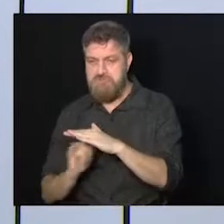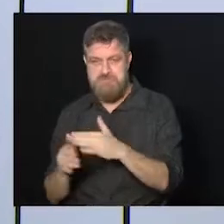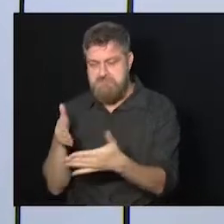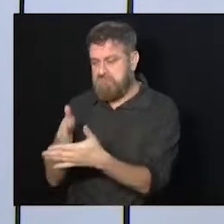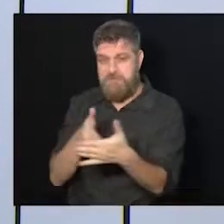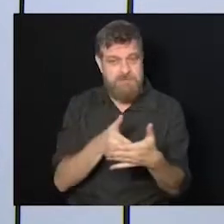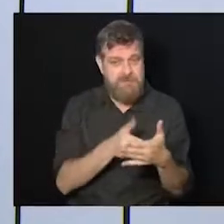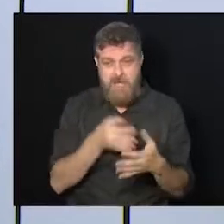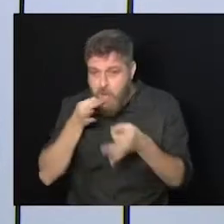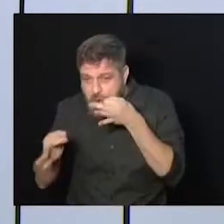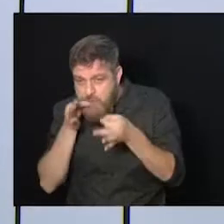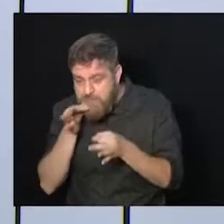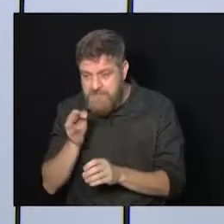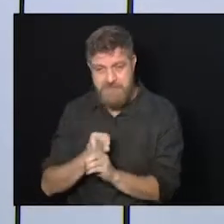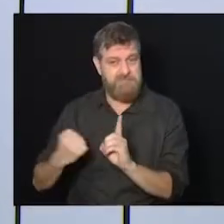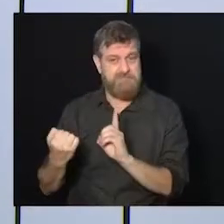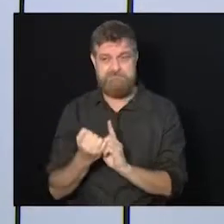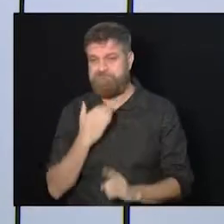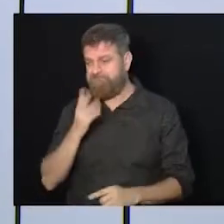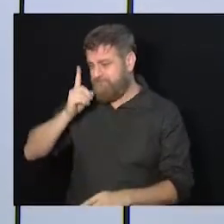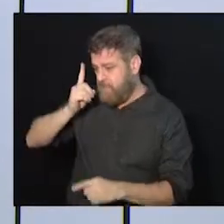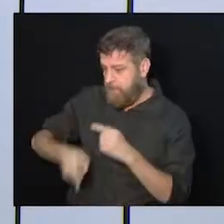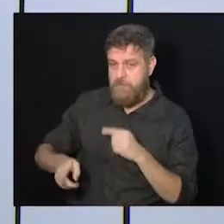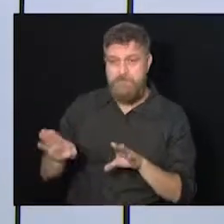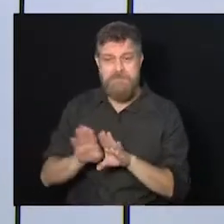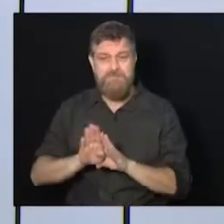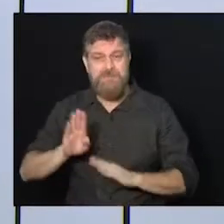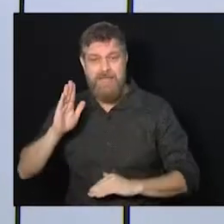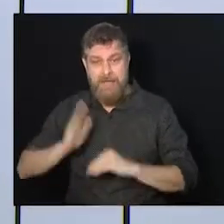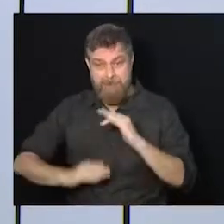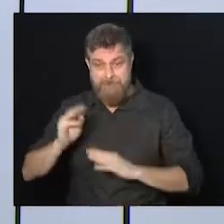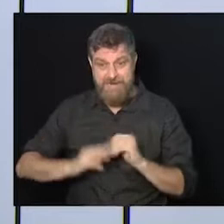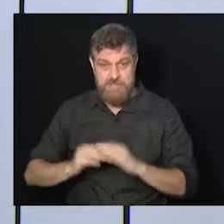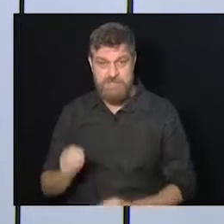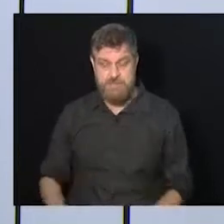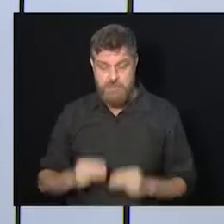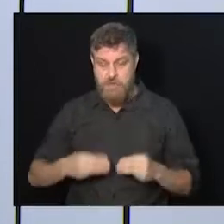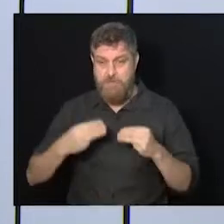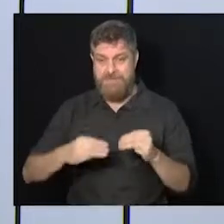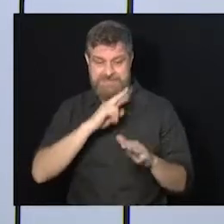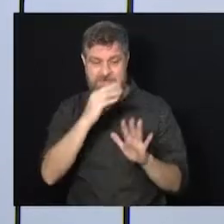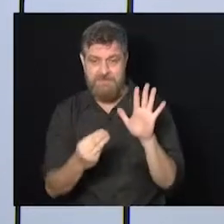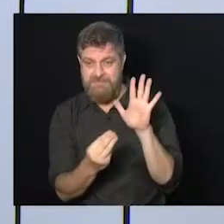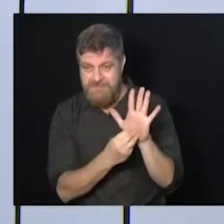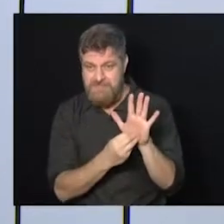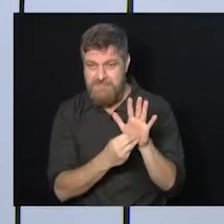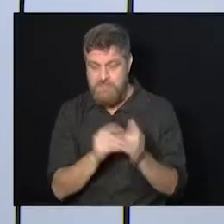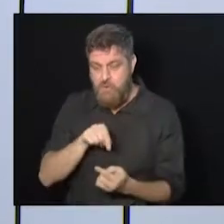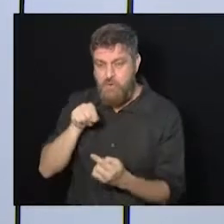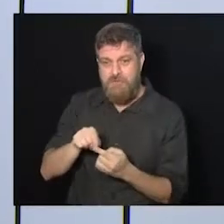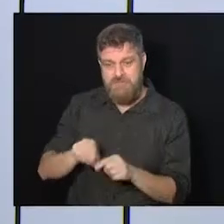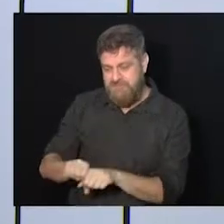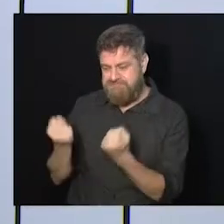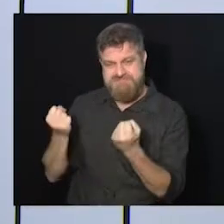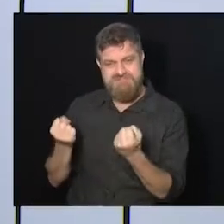sociedade civil, representantes dos municípios. As ações do Ministério do Meio Ambiente foram no sentido realmente de desmontar IBAMA,